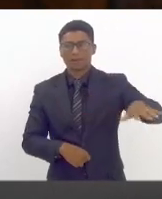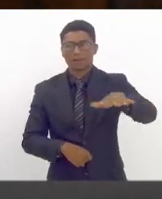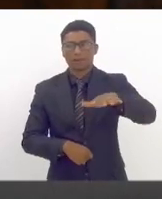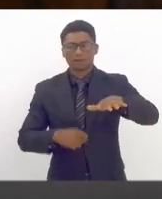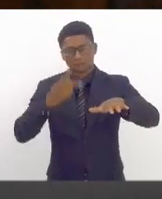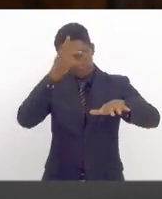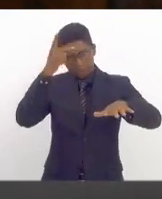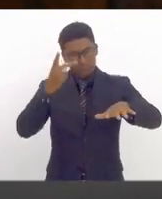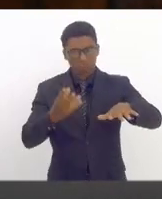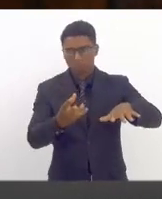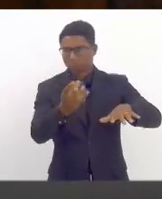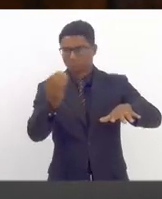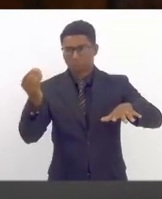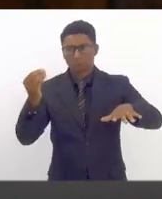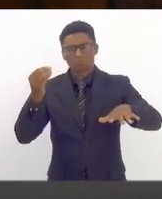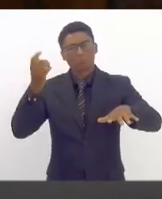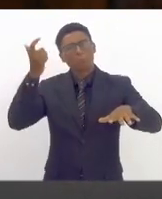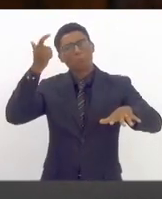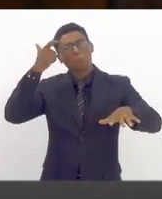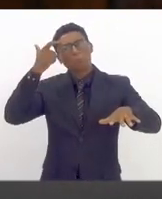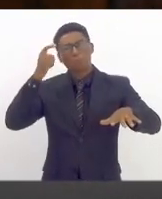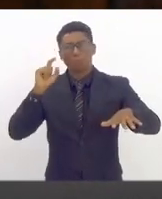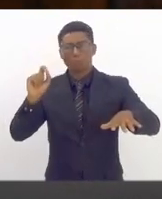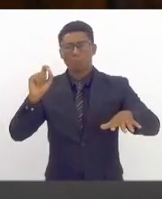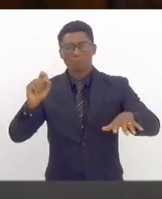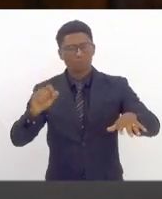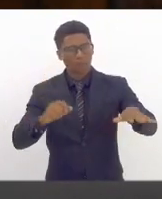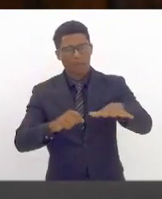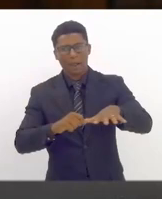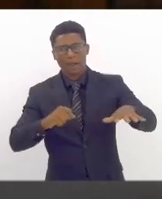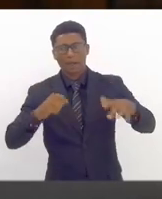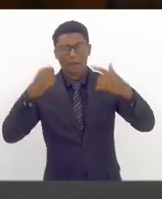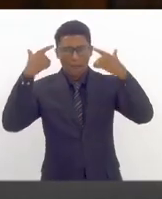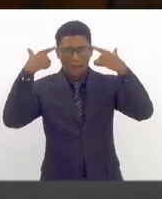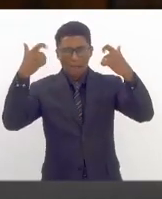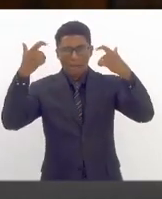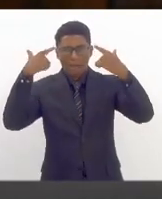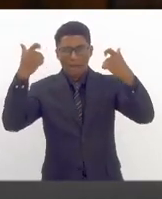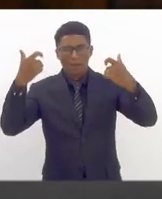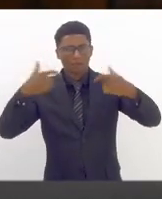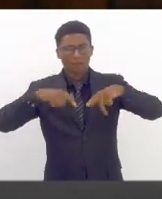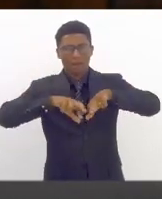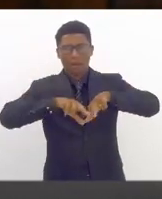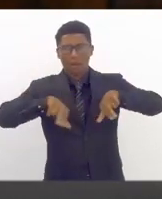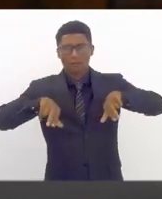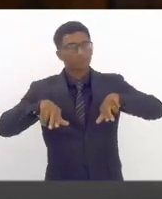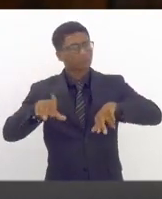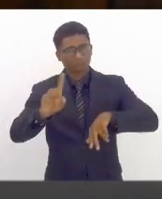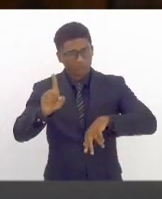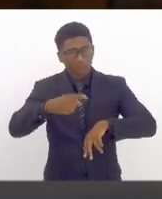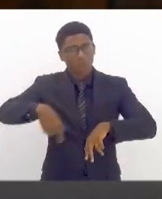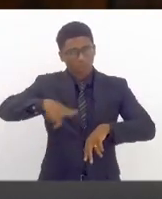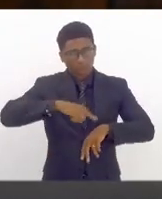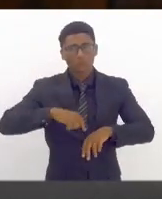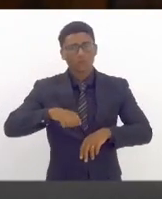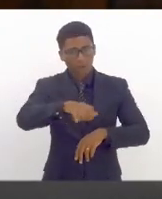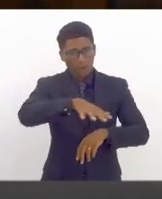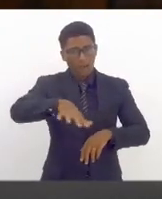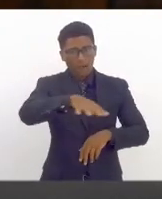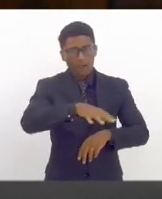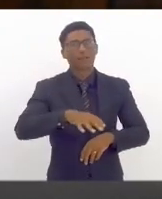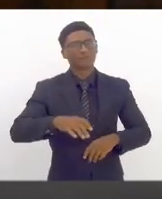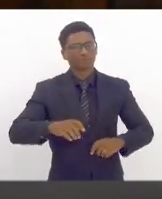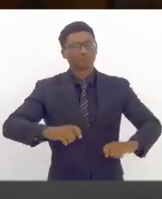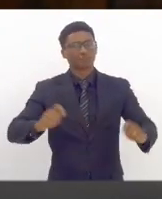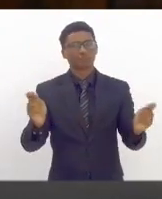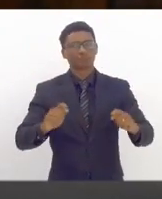muito pela pela nossa mídia corporativa como a área de violência e só de carência somos uma área de muita potência né